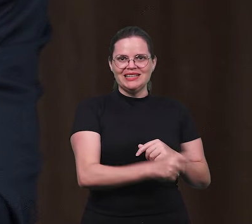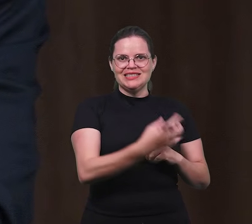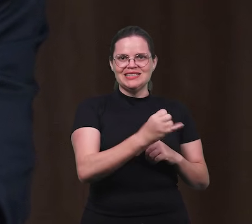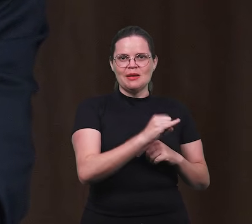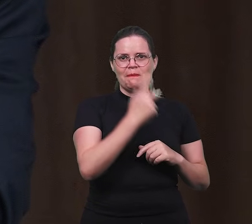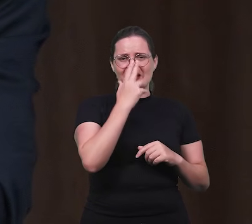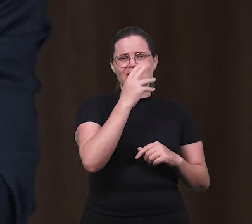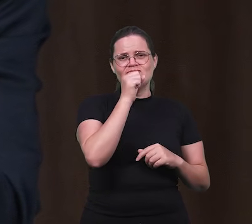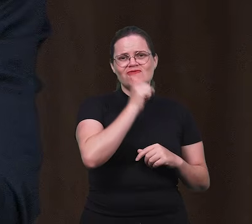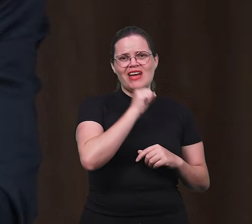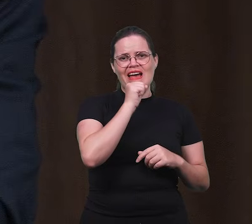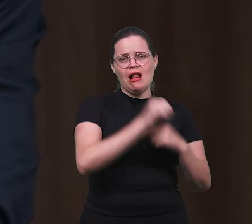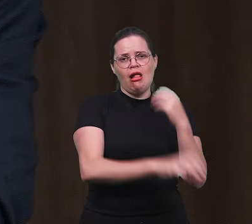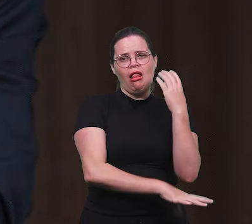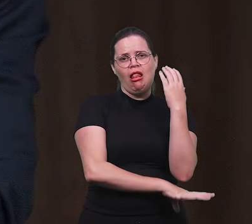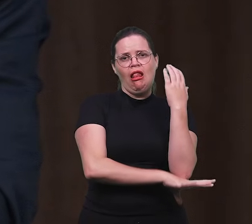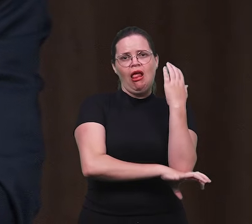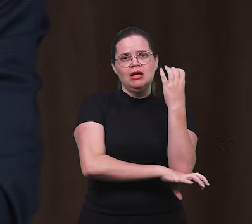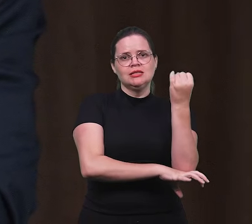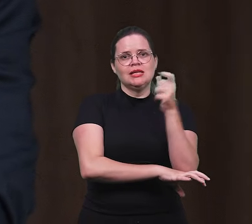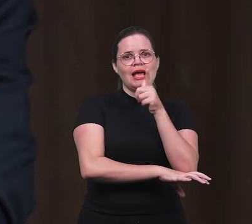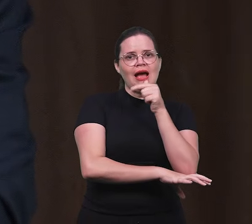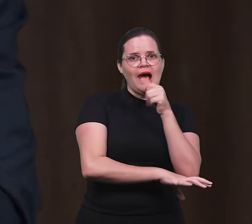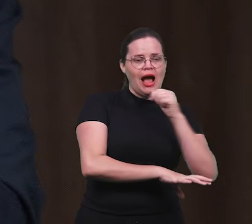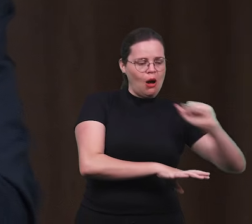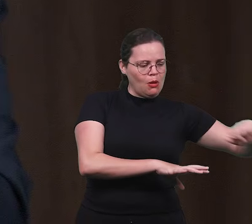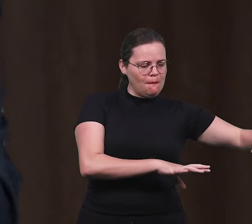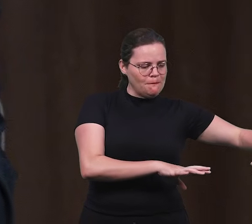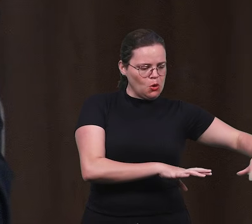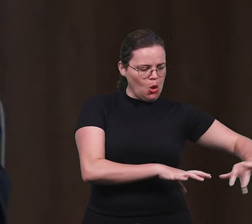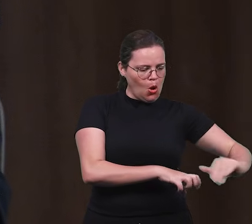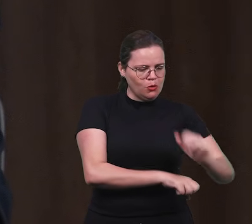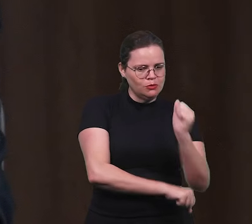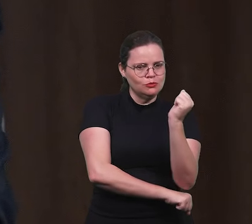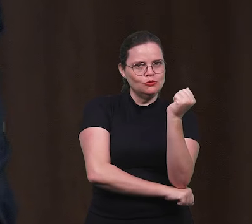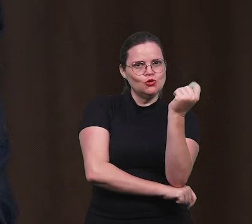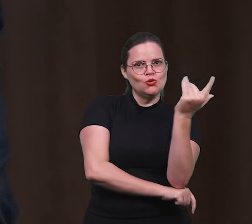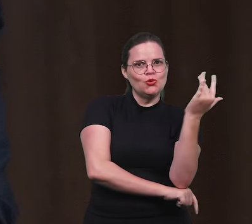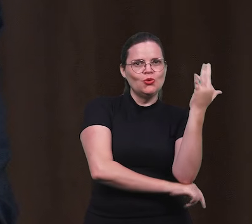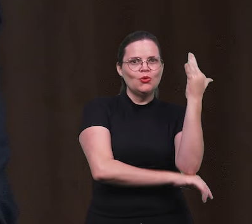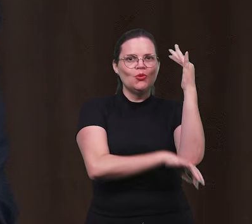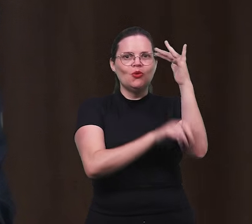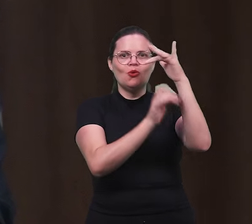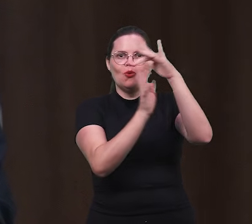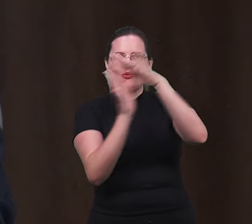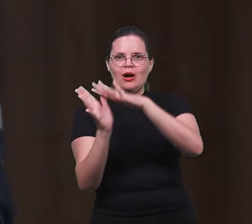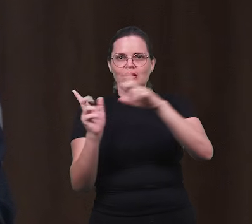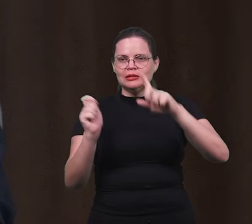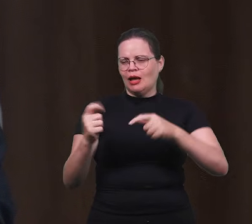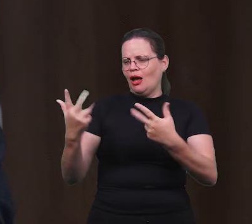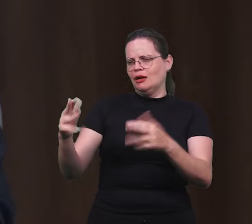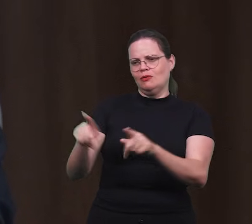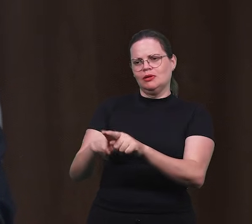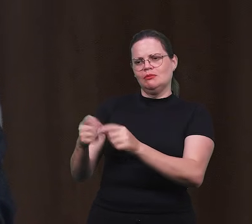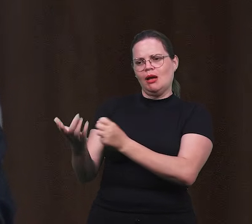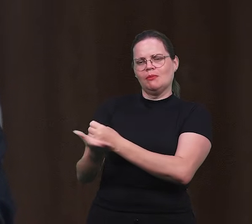vai Glória a brotar de Jesus. novo, Glória a vai Jesus. sair. Eu queria encerrar aqui, Amém. Guilherme, não sei se você tem Amém. algum outro Amém. ponto a falar,